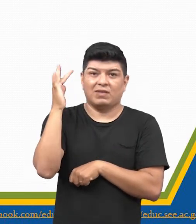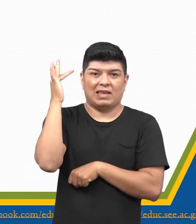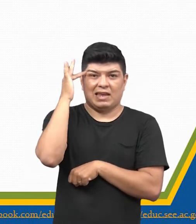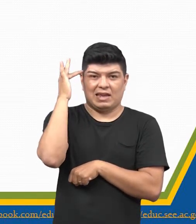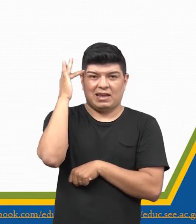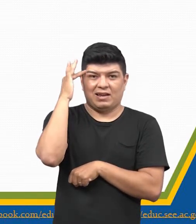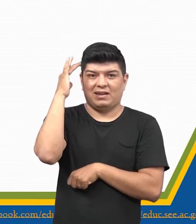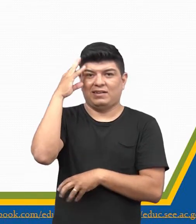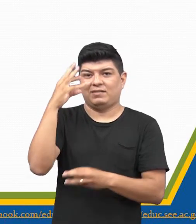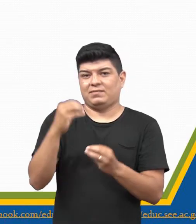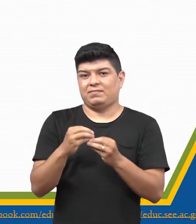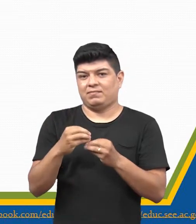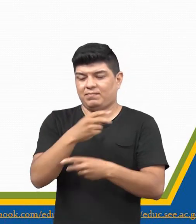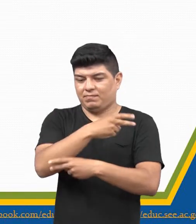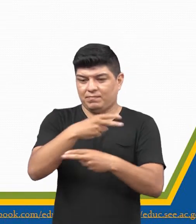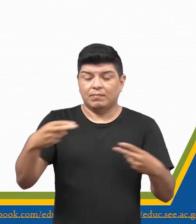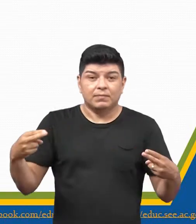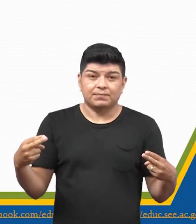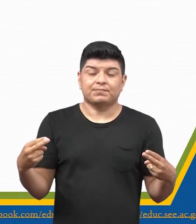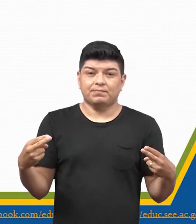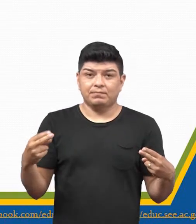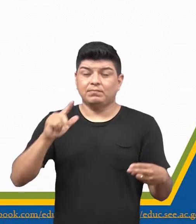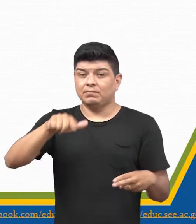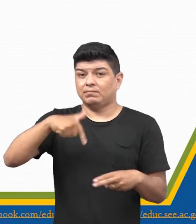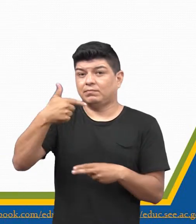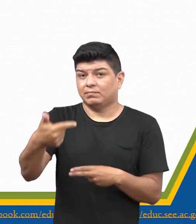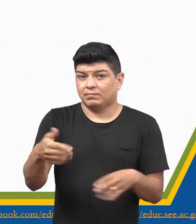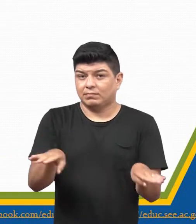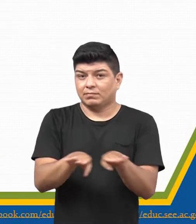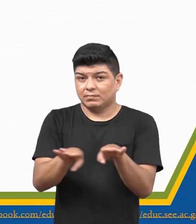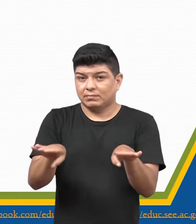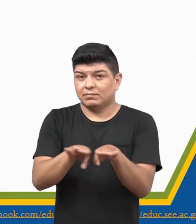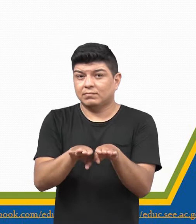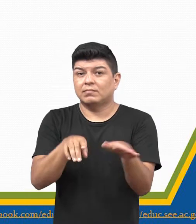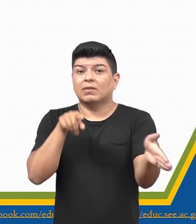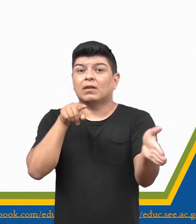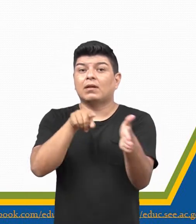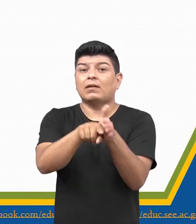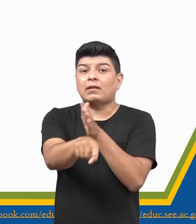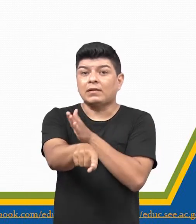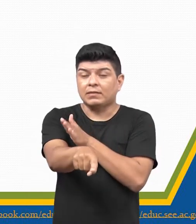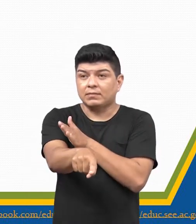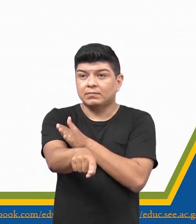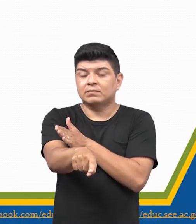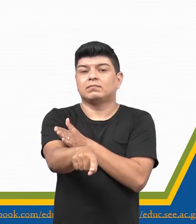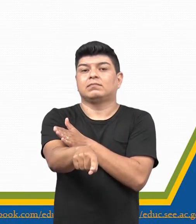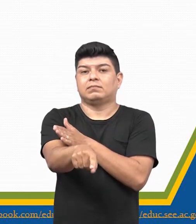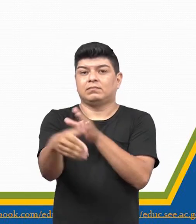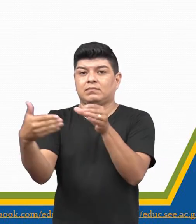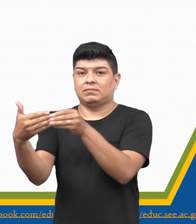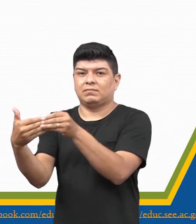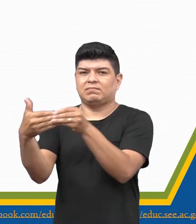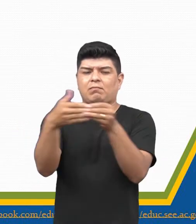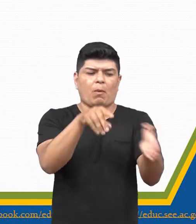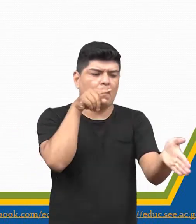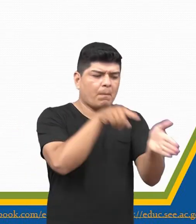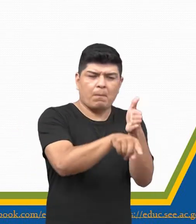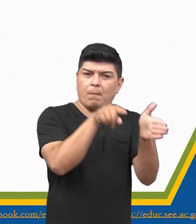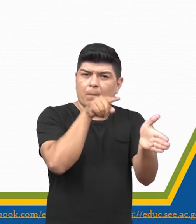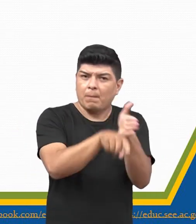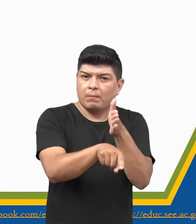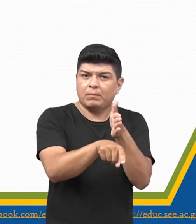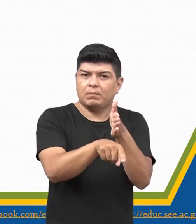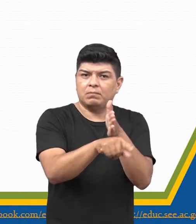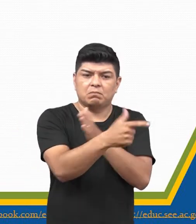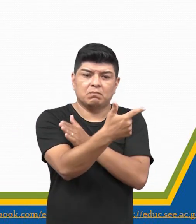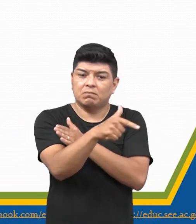acha saber sobre as coisas. E depois também é o ato de perguntar, de trazer grandes questionamentos